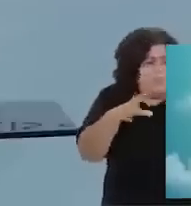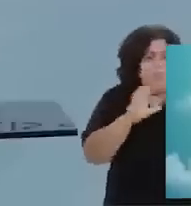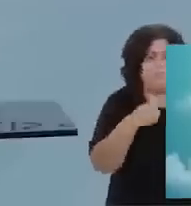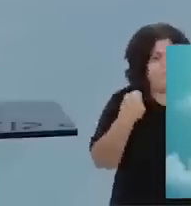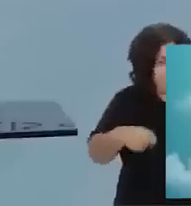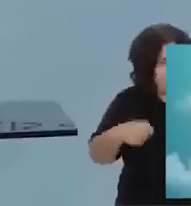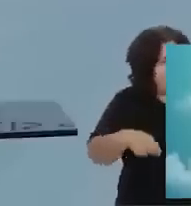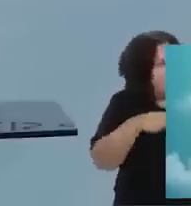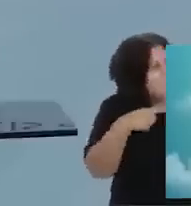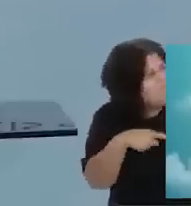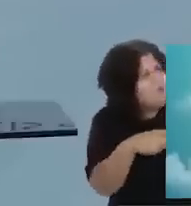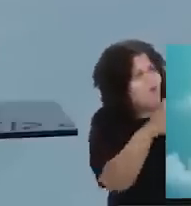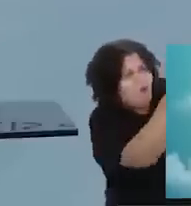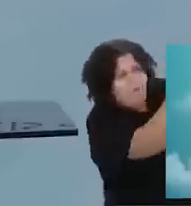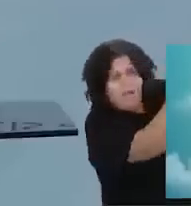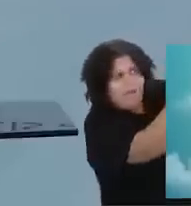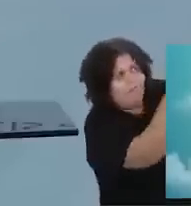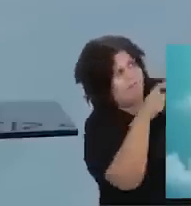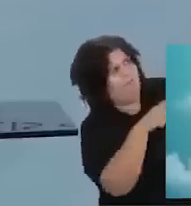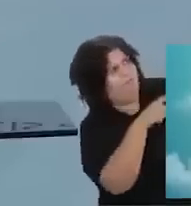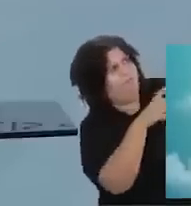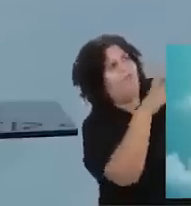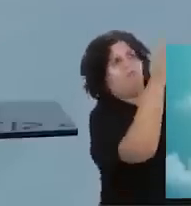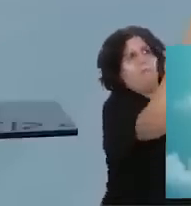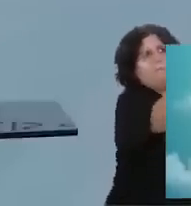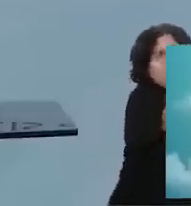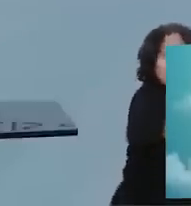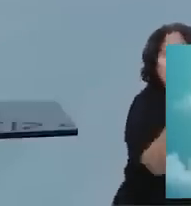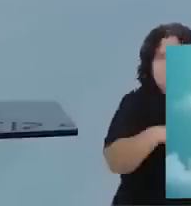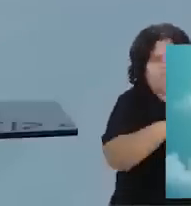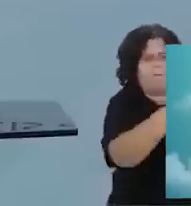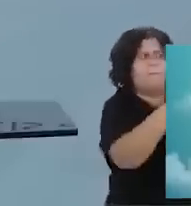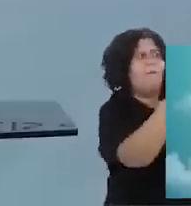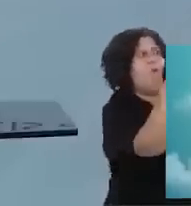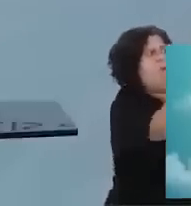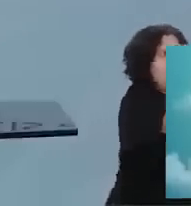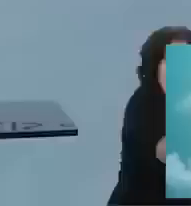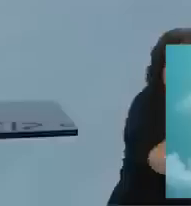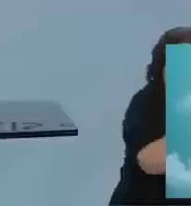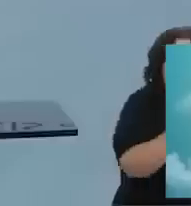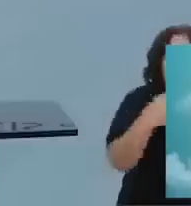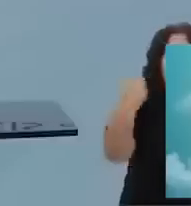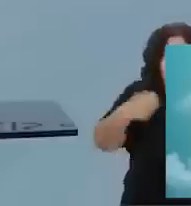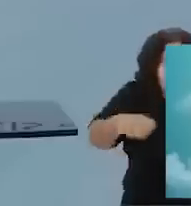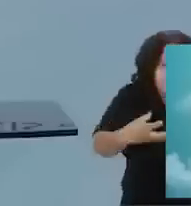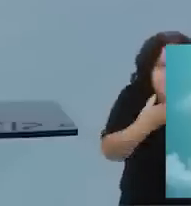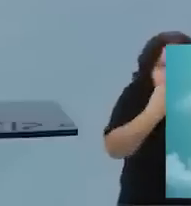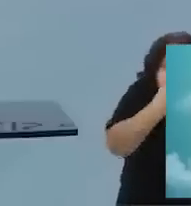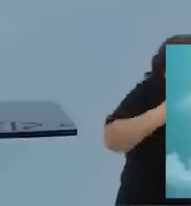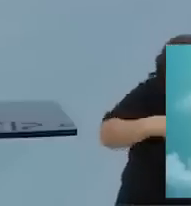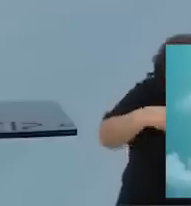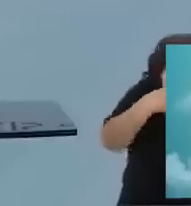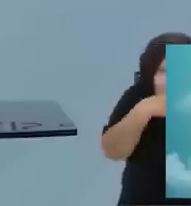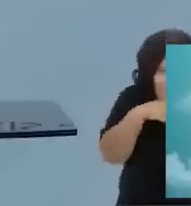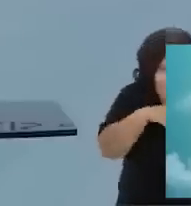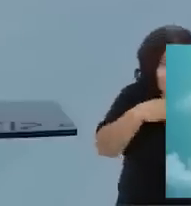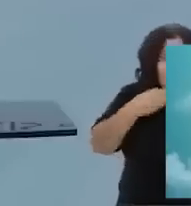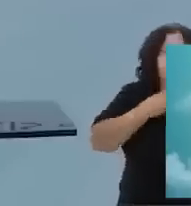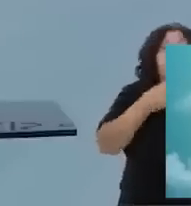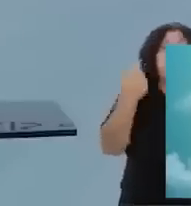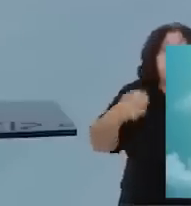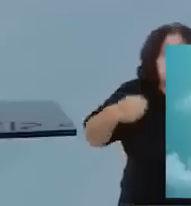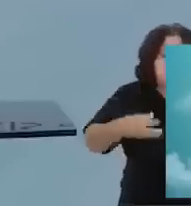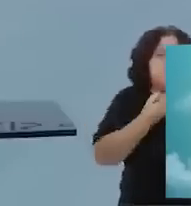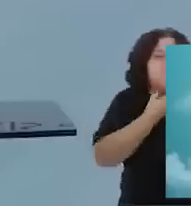pegar, você precisa da boca, seus dentes para morder, você precisa do seu esôfago para levar para o seu